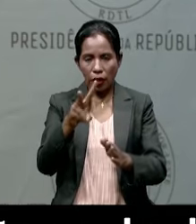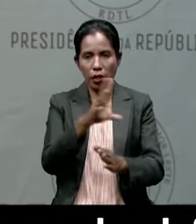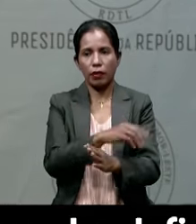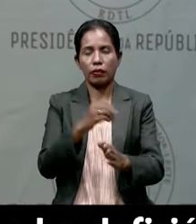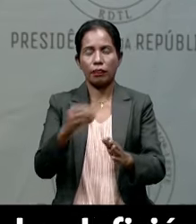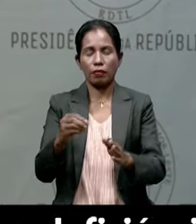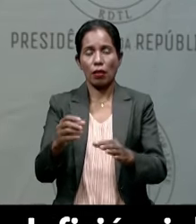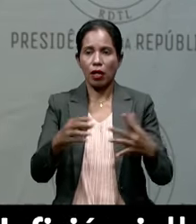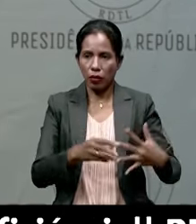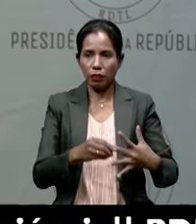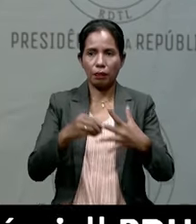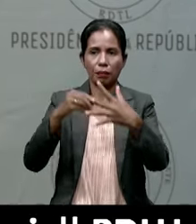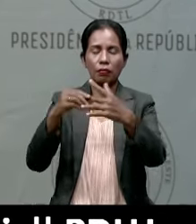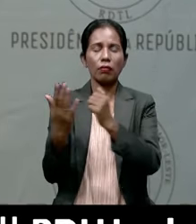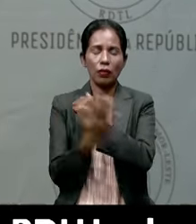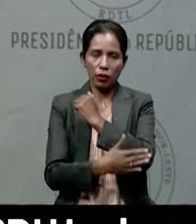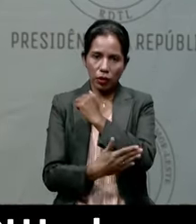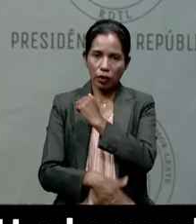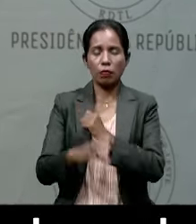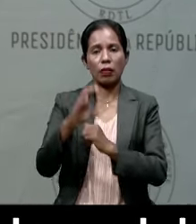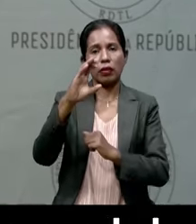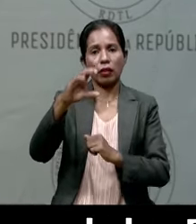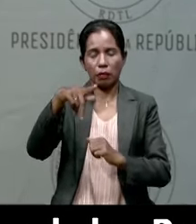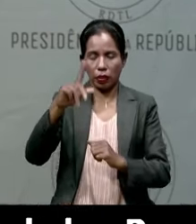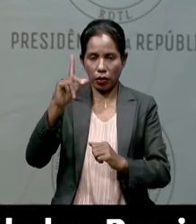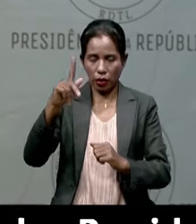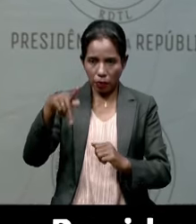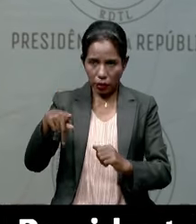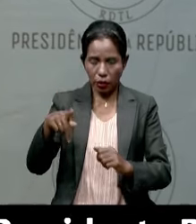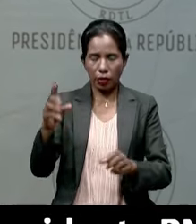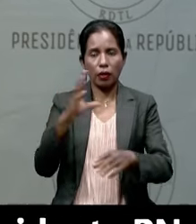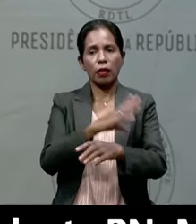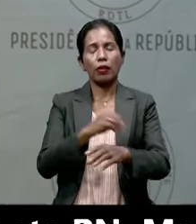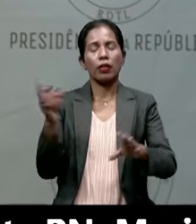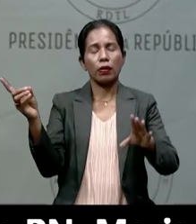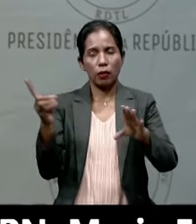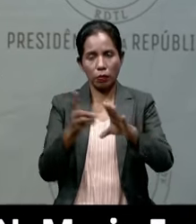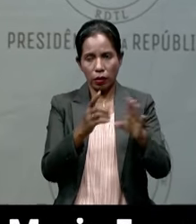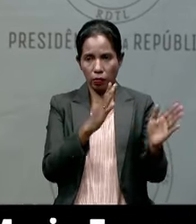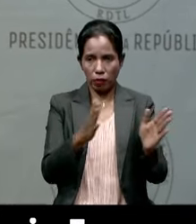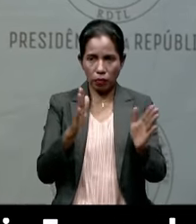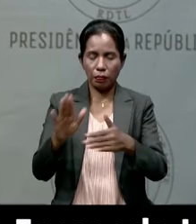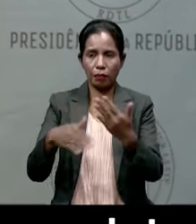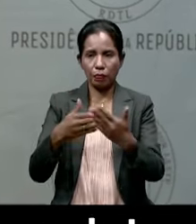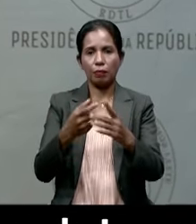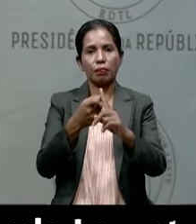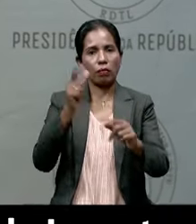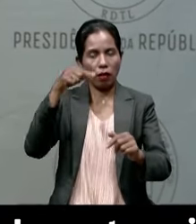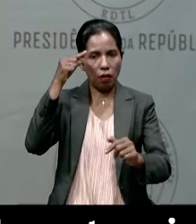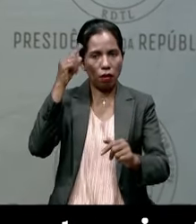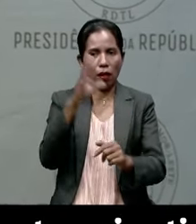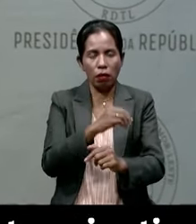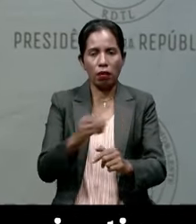e especialmente os países da Cplp. O documento que está preparado e que foi preparado pelo governo